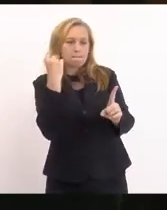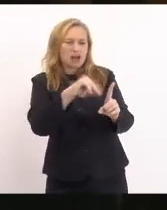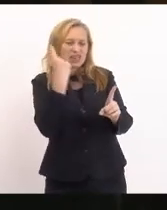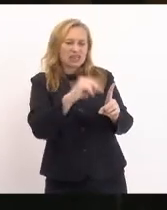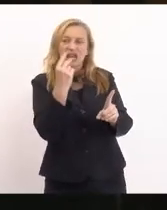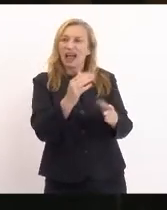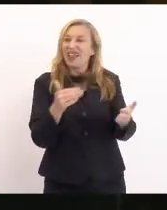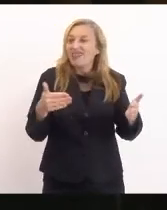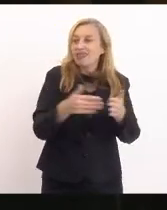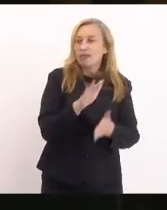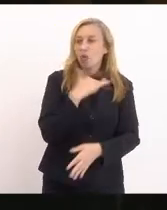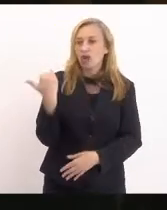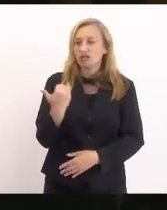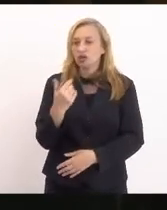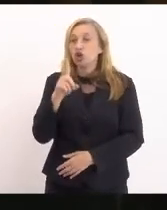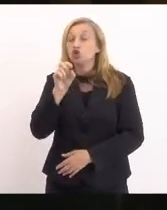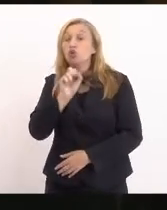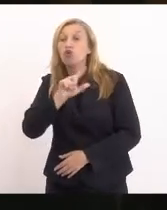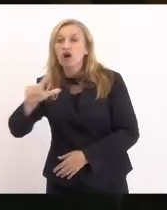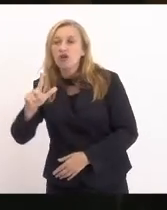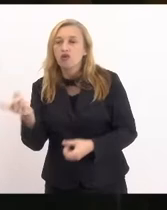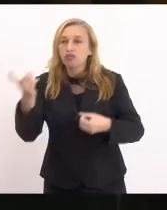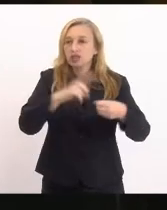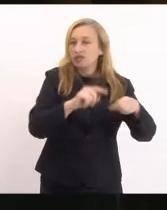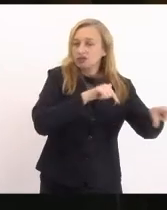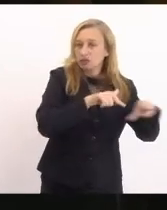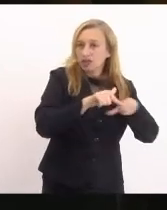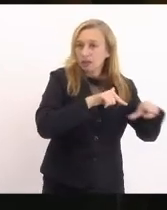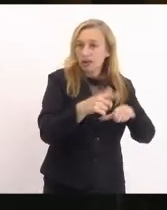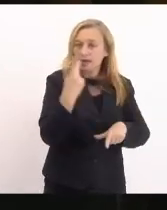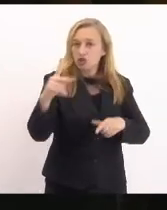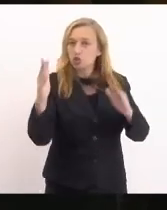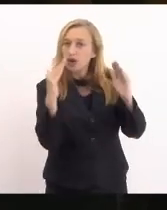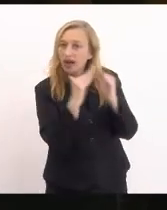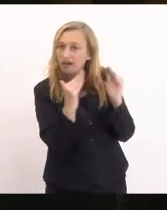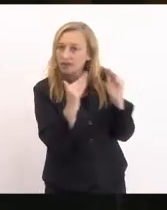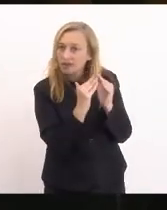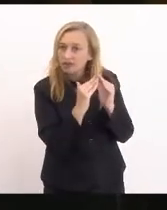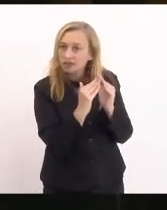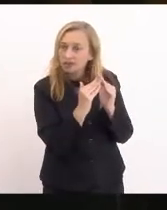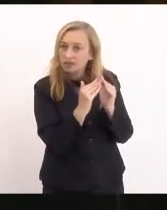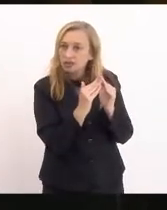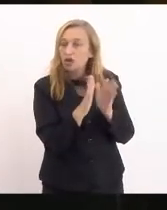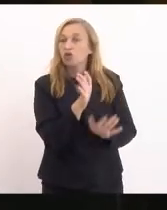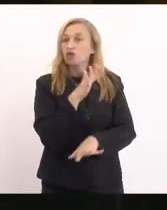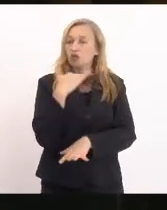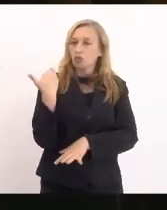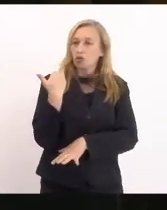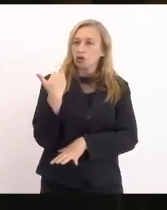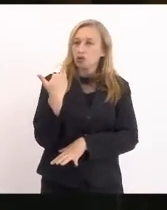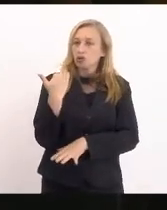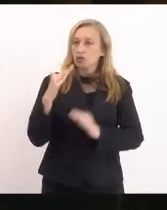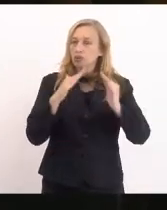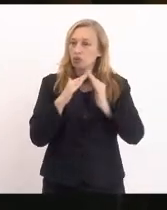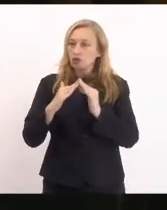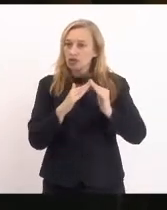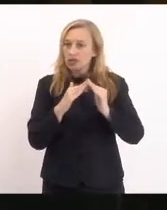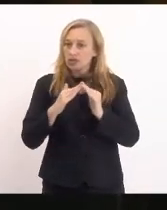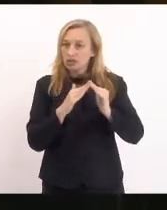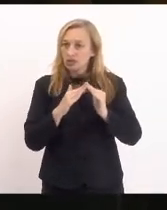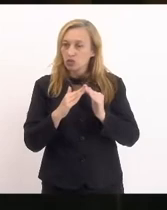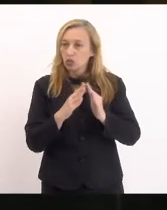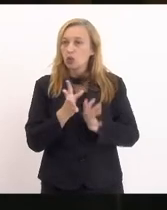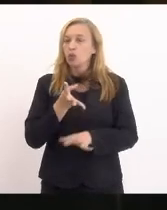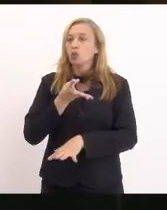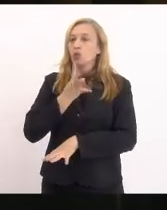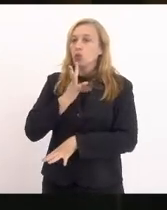até a morte. Durval voltava do trabalho para sua casa e foi assassinado por um vizinho que o